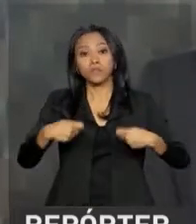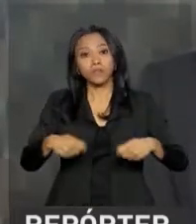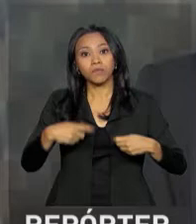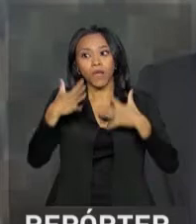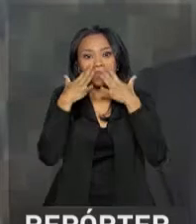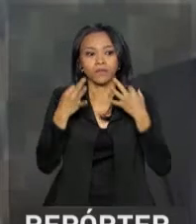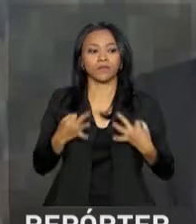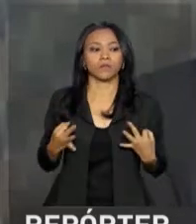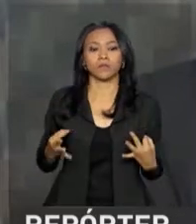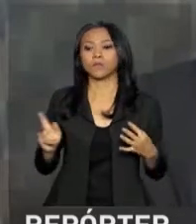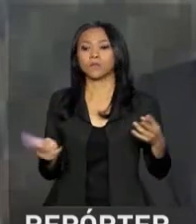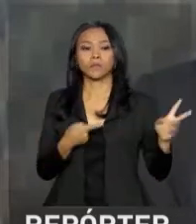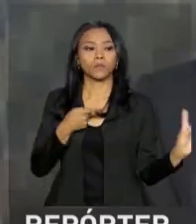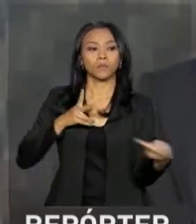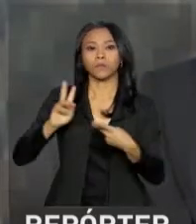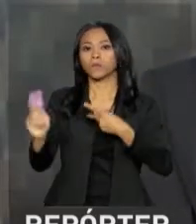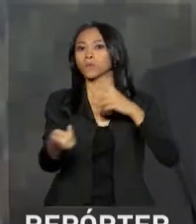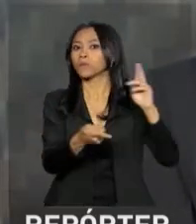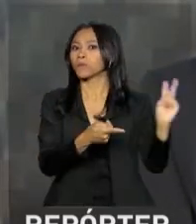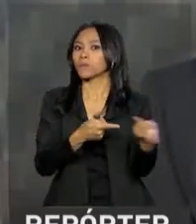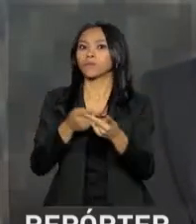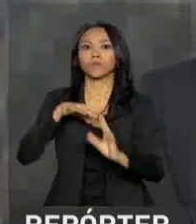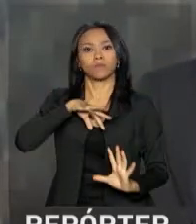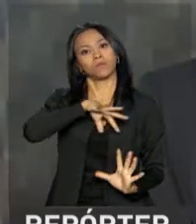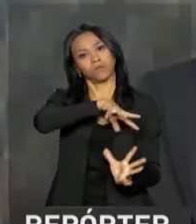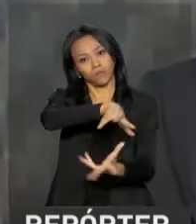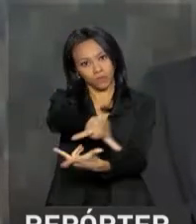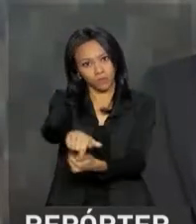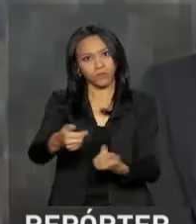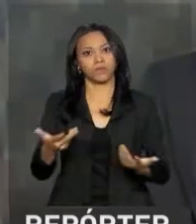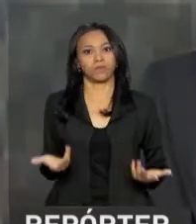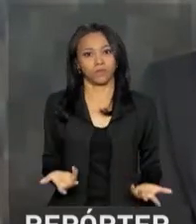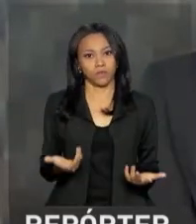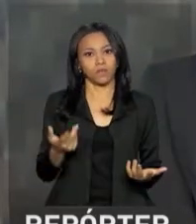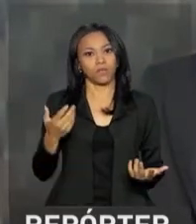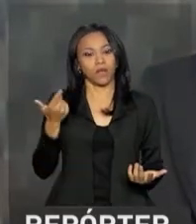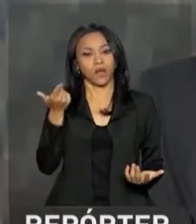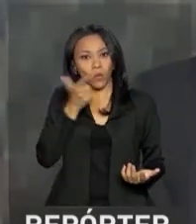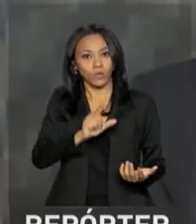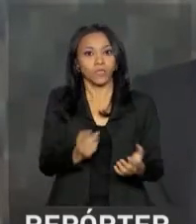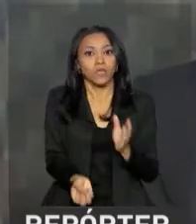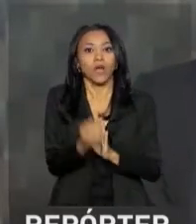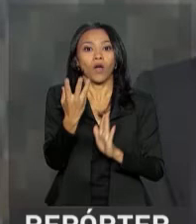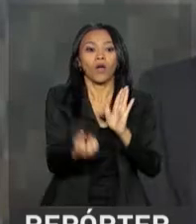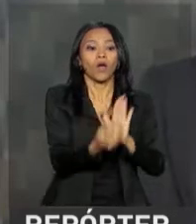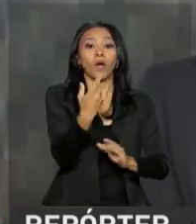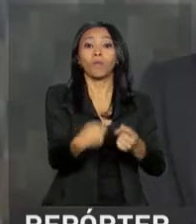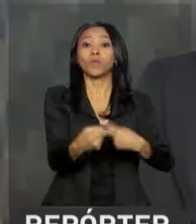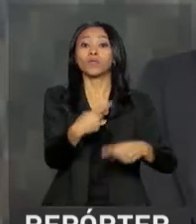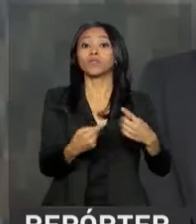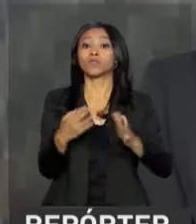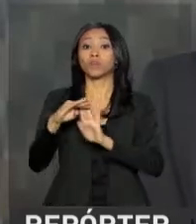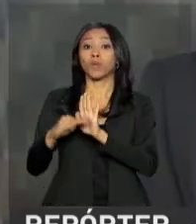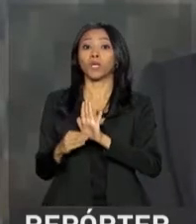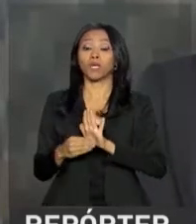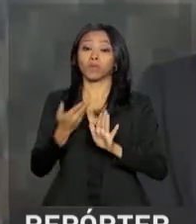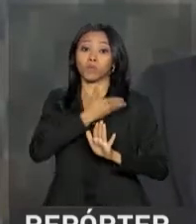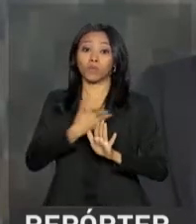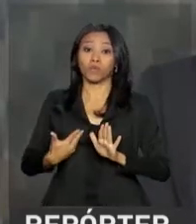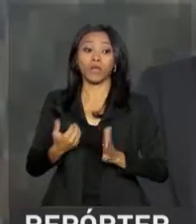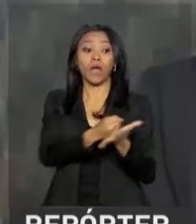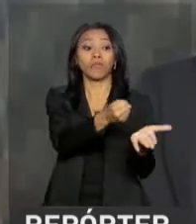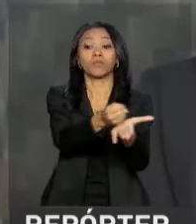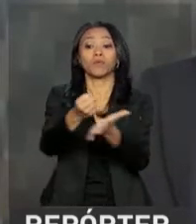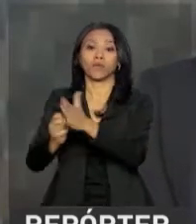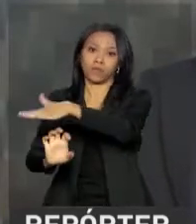atentos e acompanhando o que está acontecendo no mundo para desenvolver políticas e programas do governo para auxiliar as empresas a